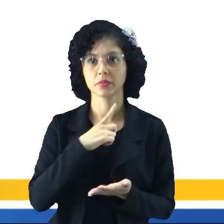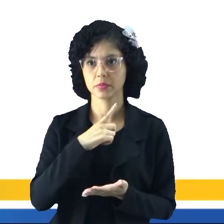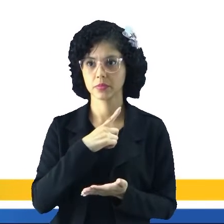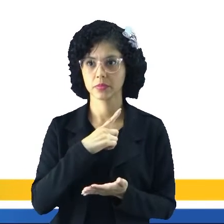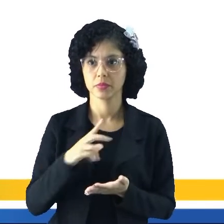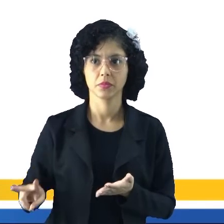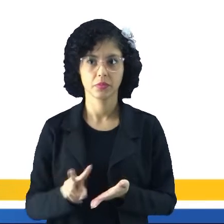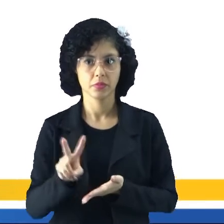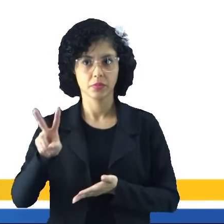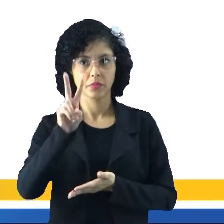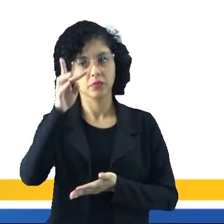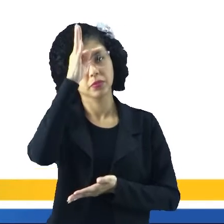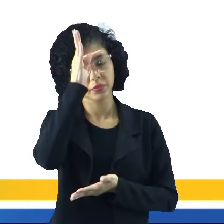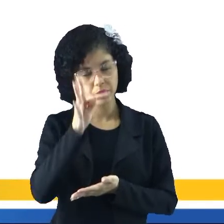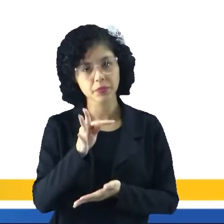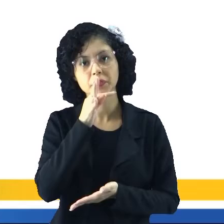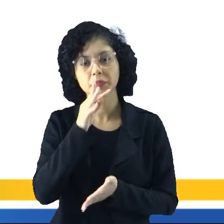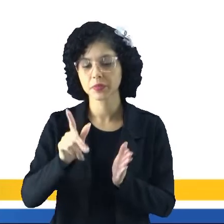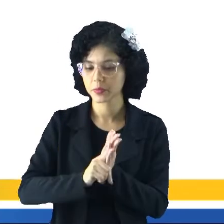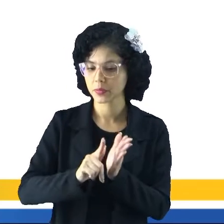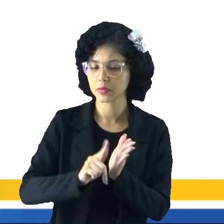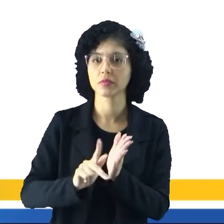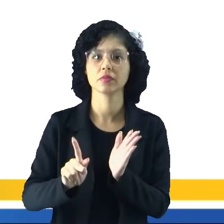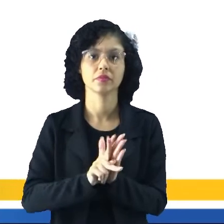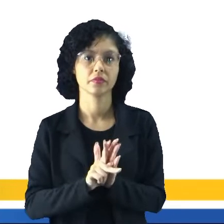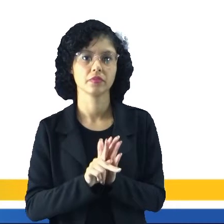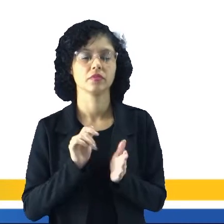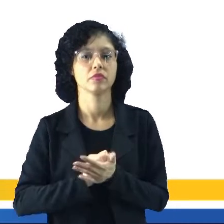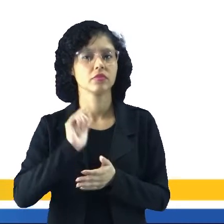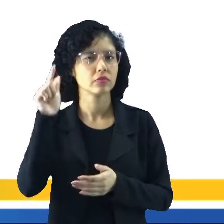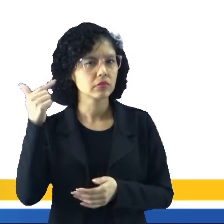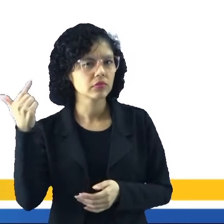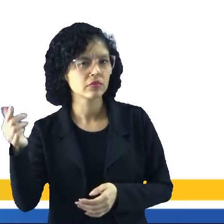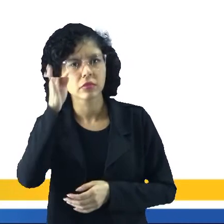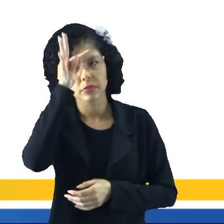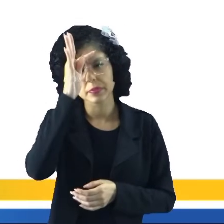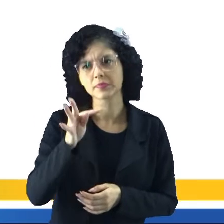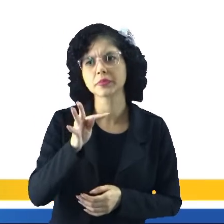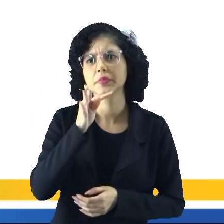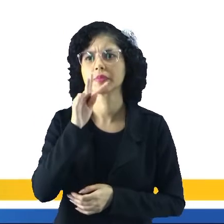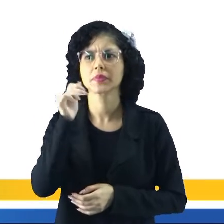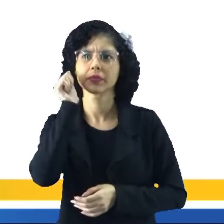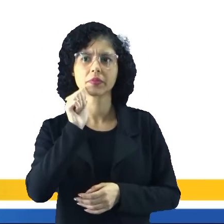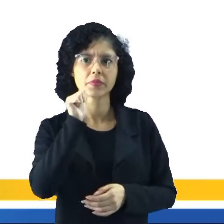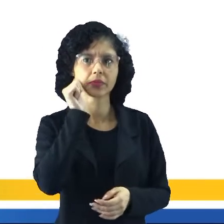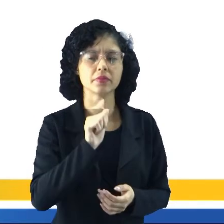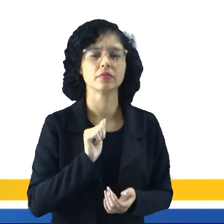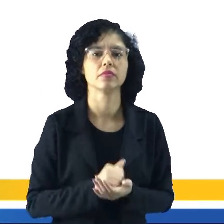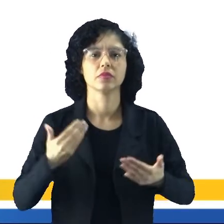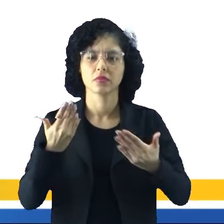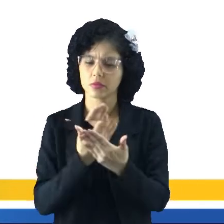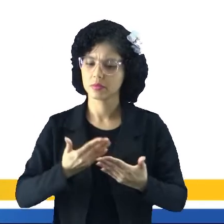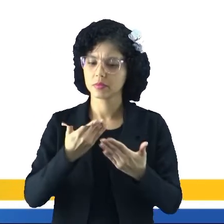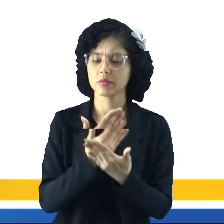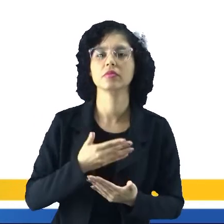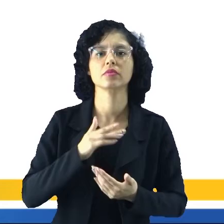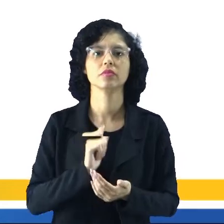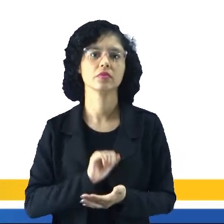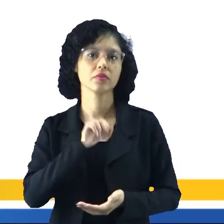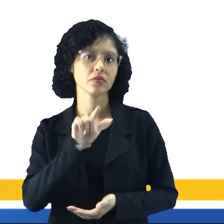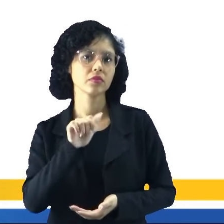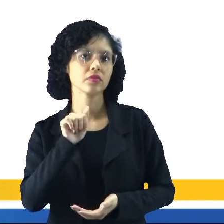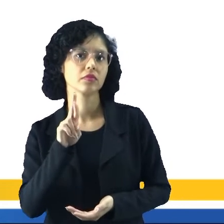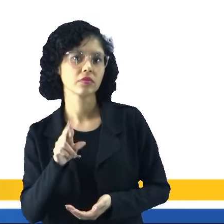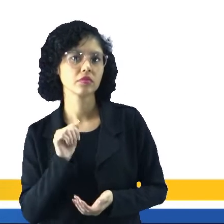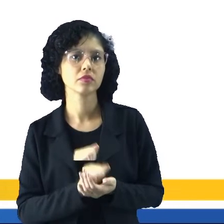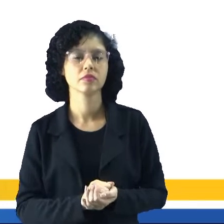aqueles valores tradicionais, né, o papel da mulher. Aqueles papéis bem tradicionais da mulher que cuidava do lar, educava